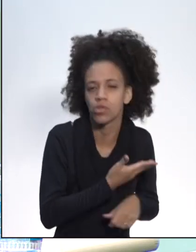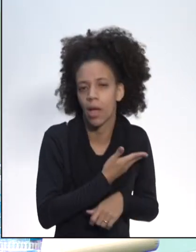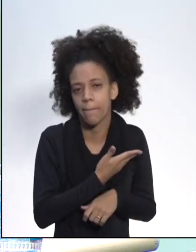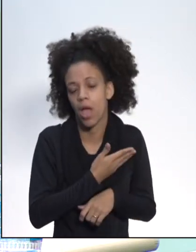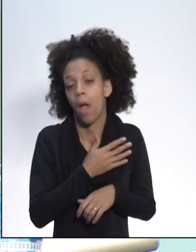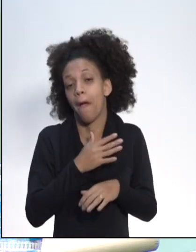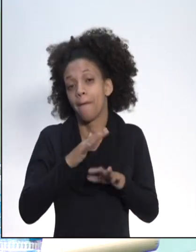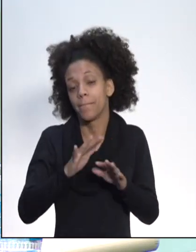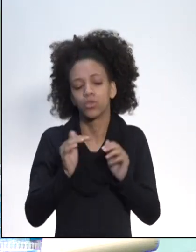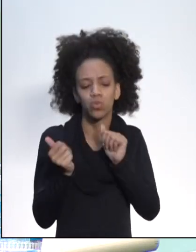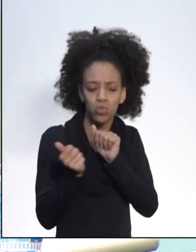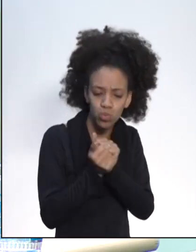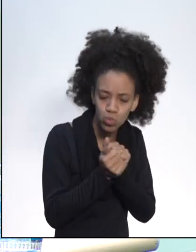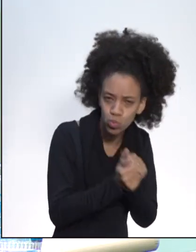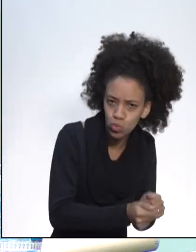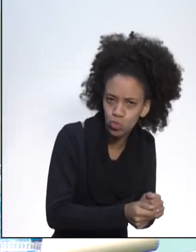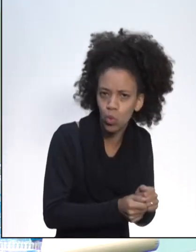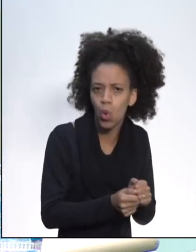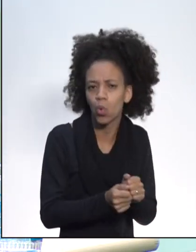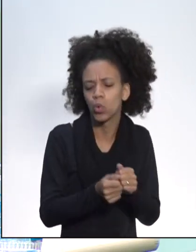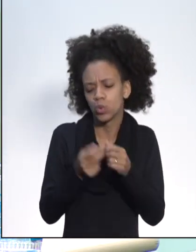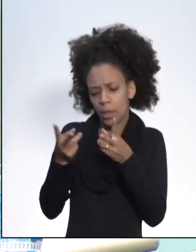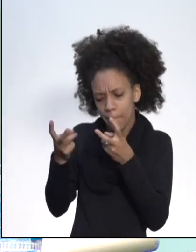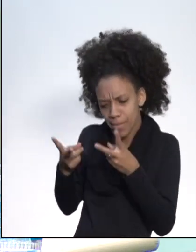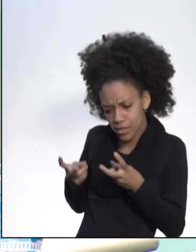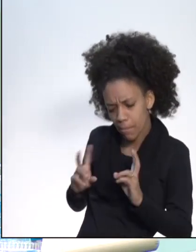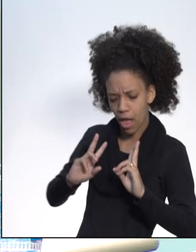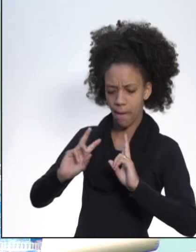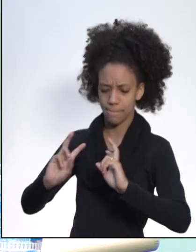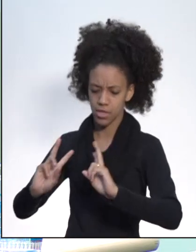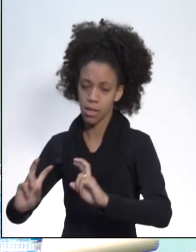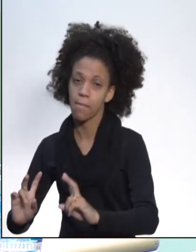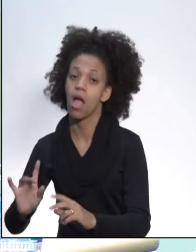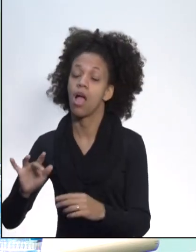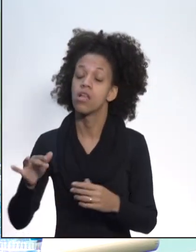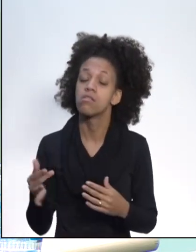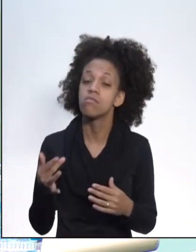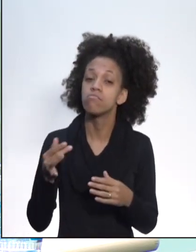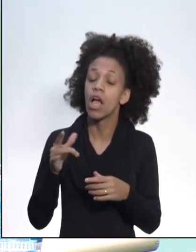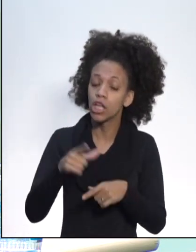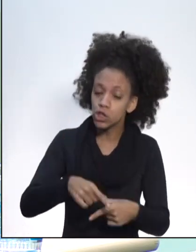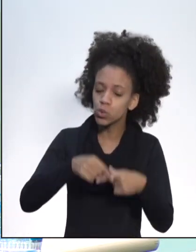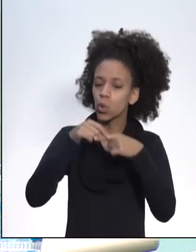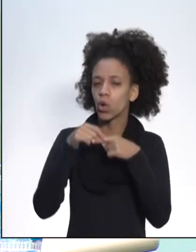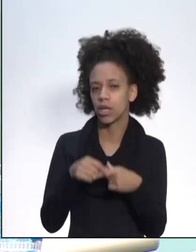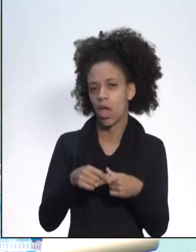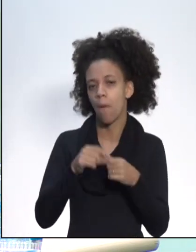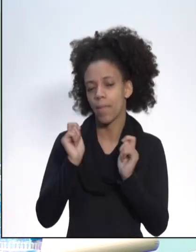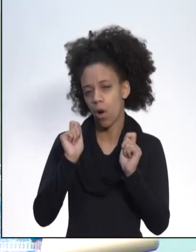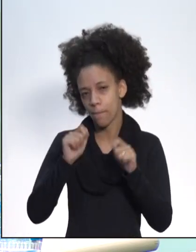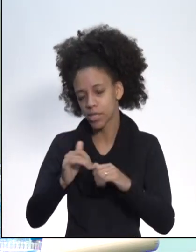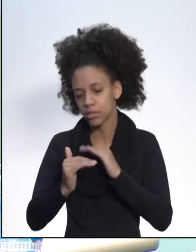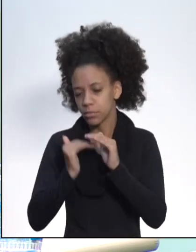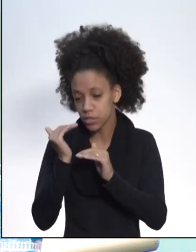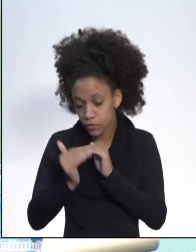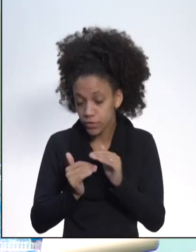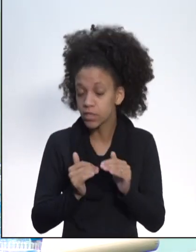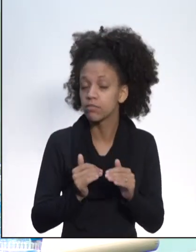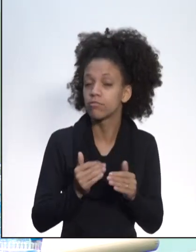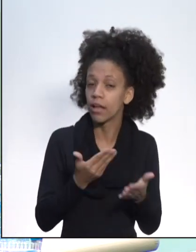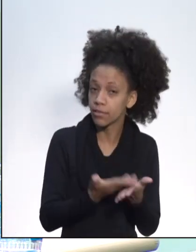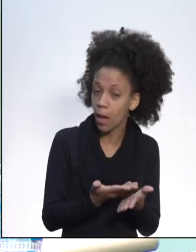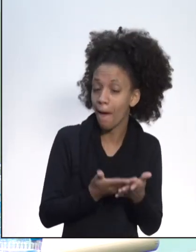vocês iriam juntos olhar essas competências e escolher uma competência para desenvolver na sala de aula durante o